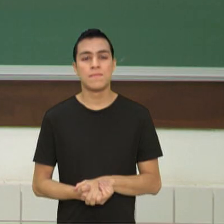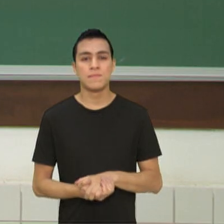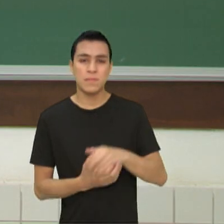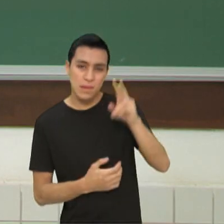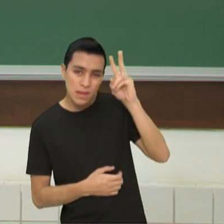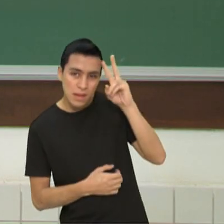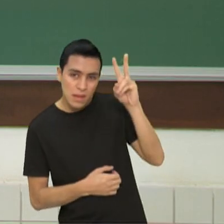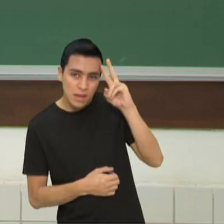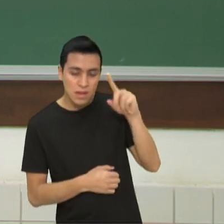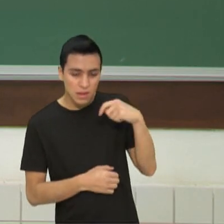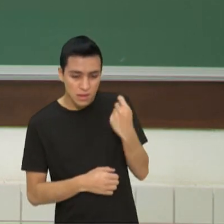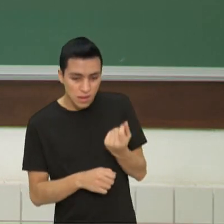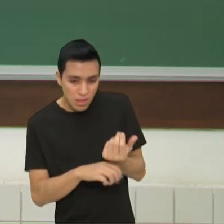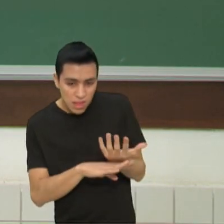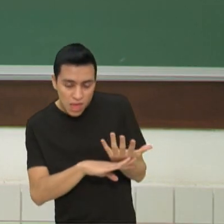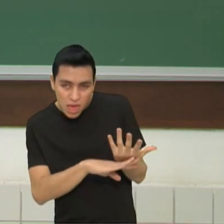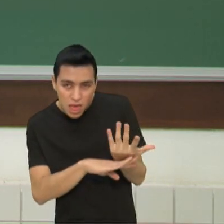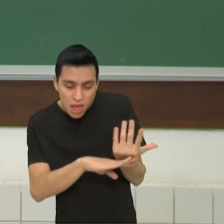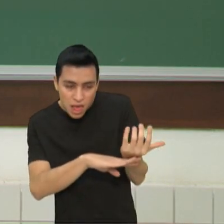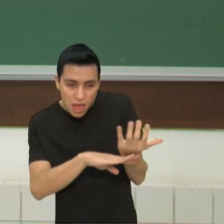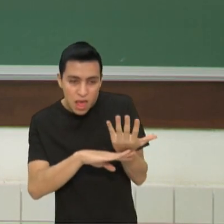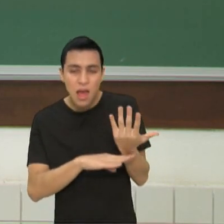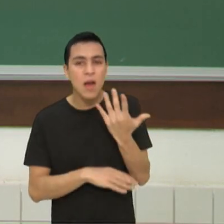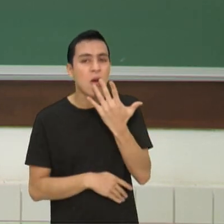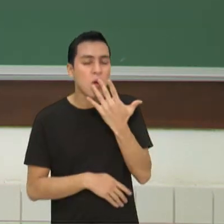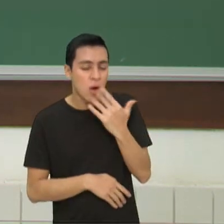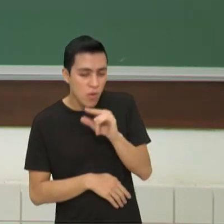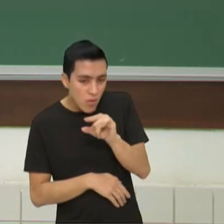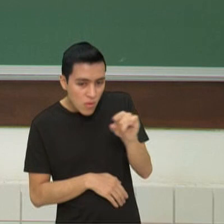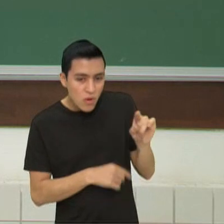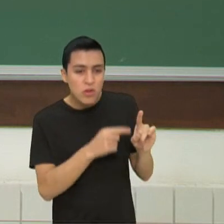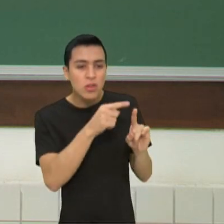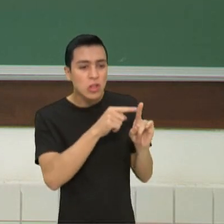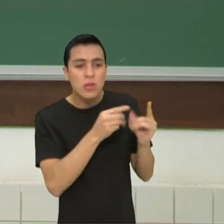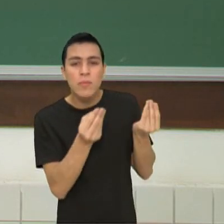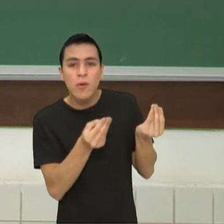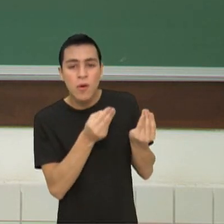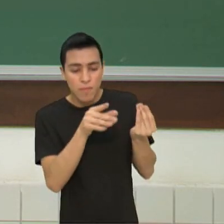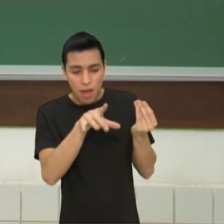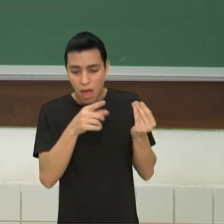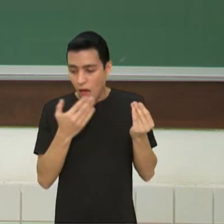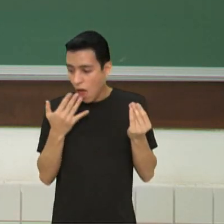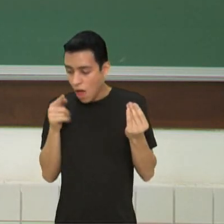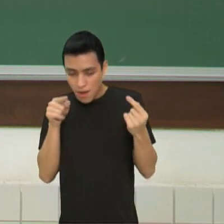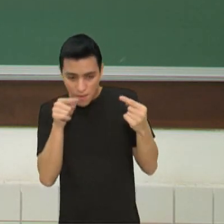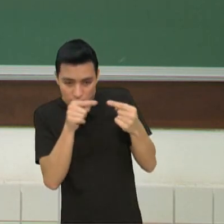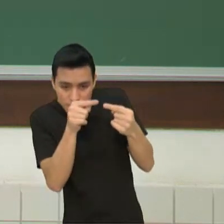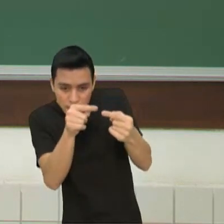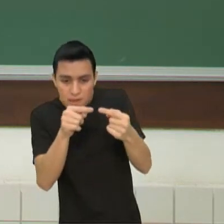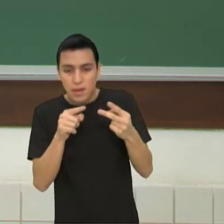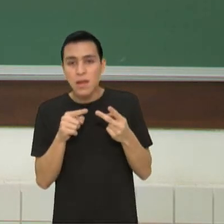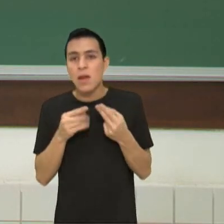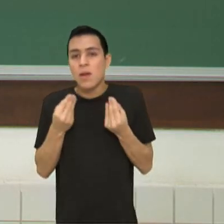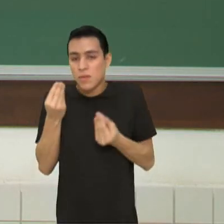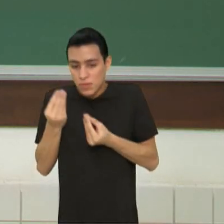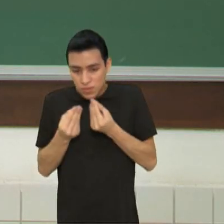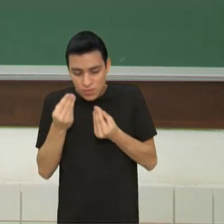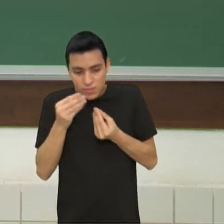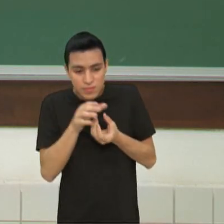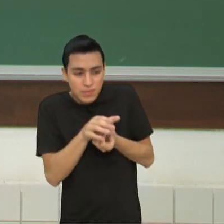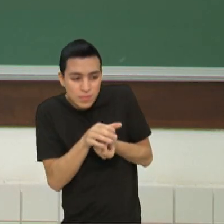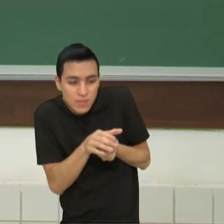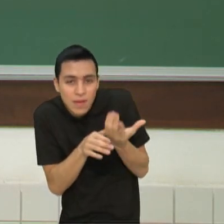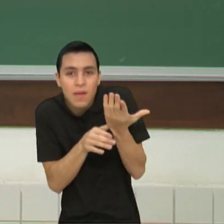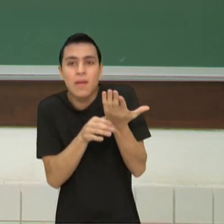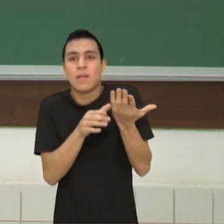Relembrando as alguinhas, lembra várias cores classificadas de acordo com a cor, várias estruturas, origem diferenciada, mas